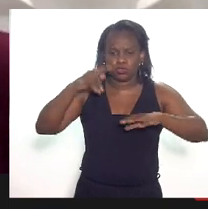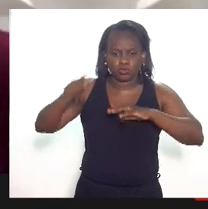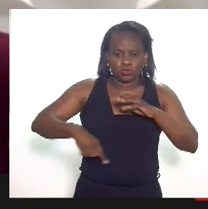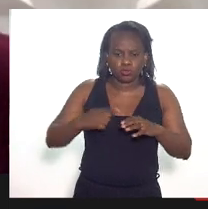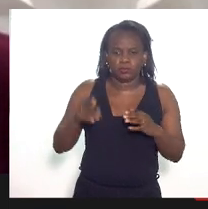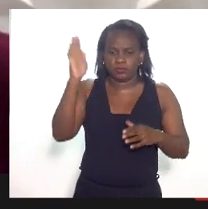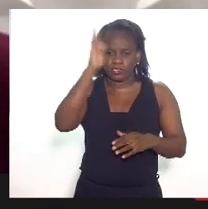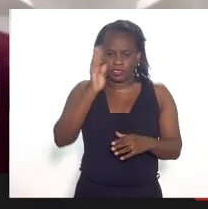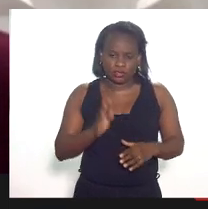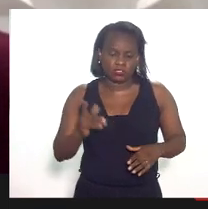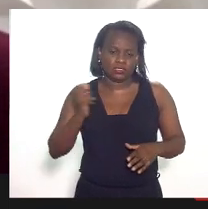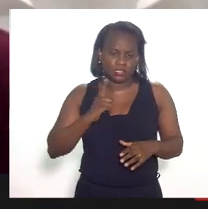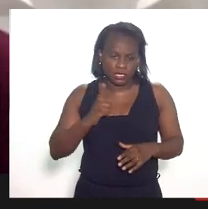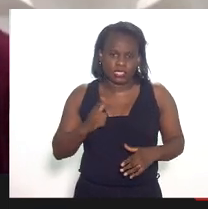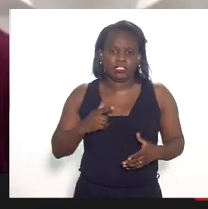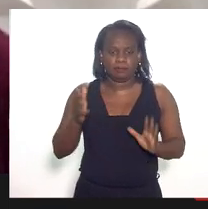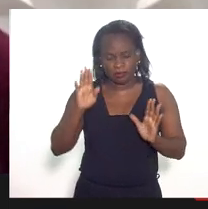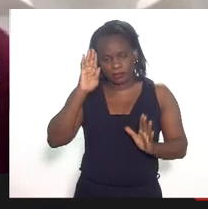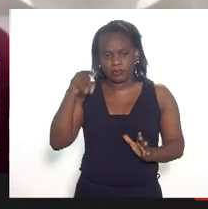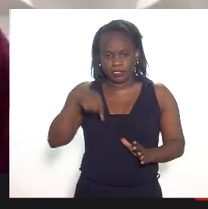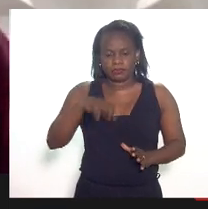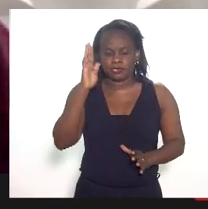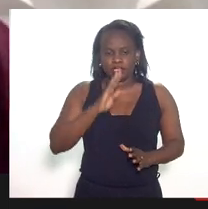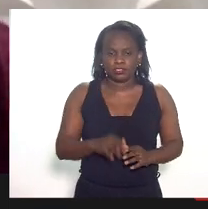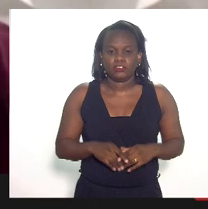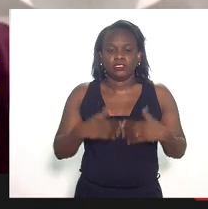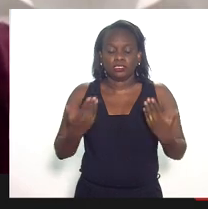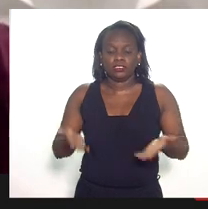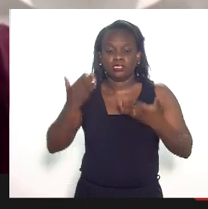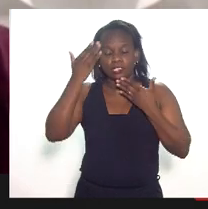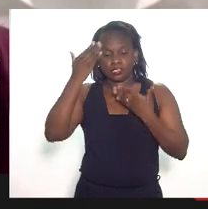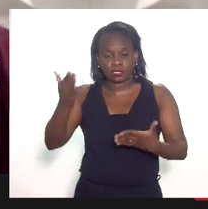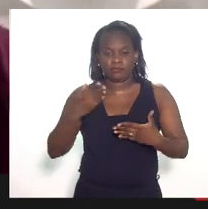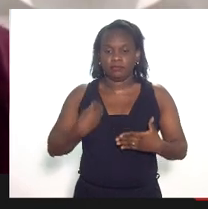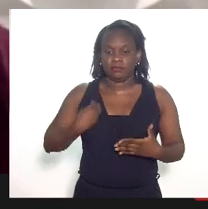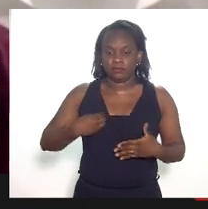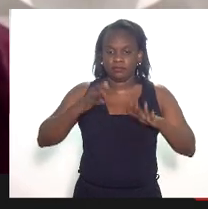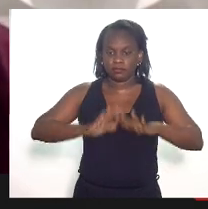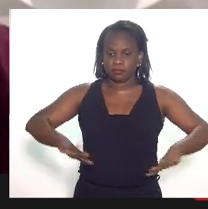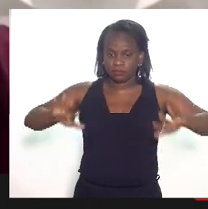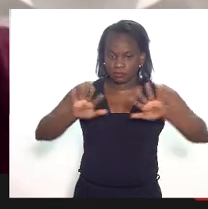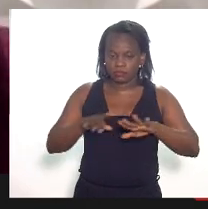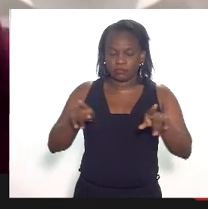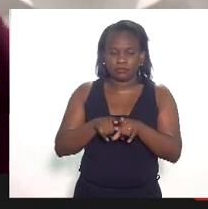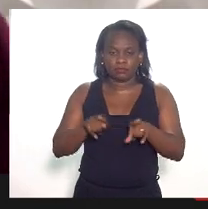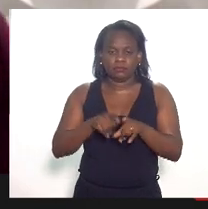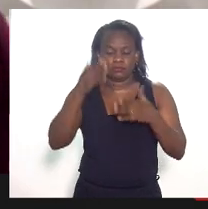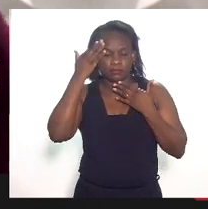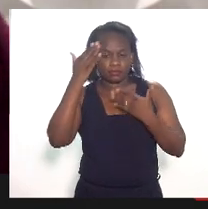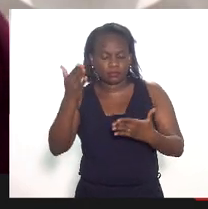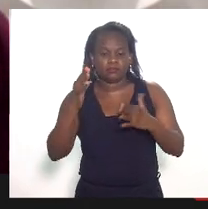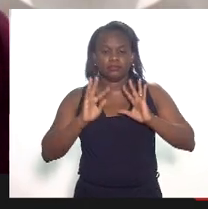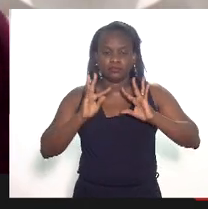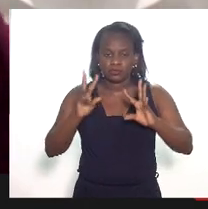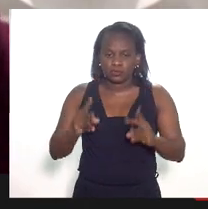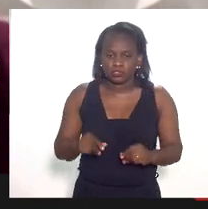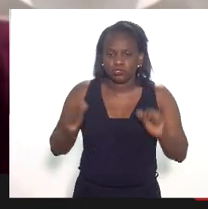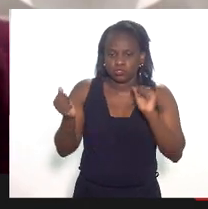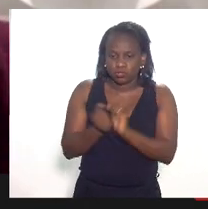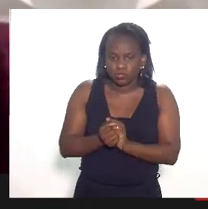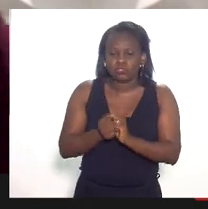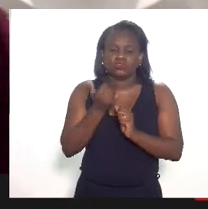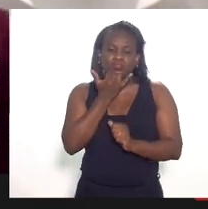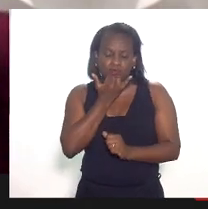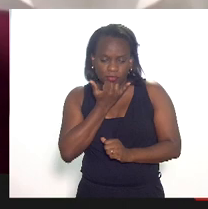o nosso país de um modo muito particular. Então, agradecendo a presença de todos, agradecendo todos que estiveram conosco,